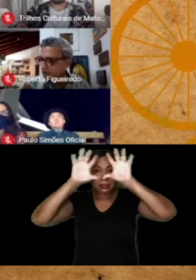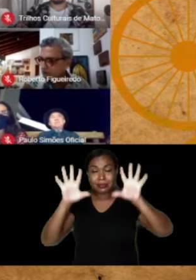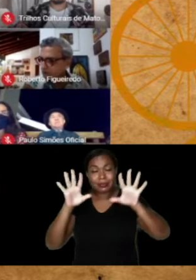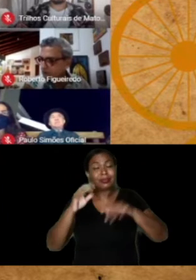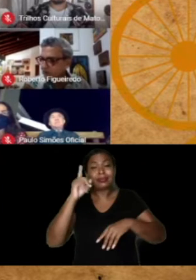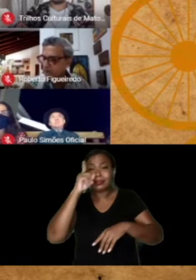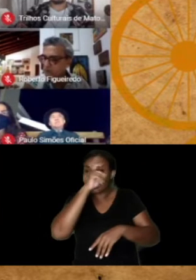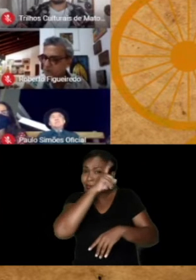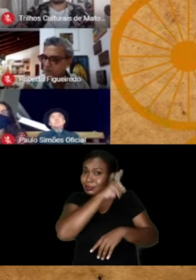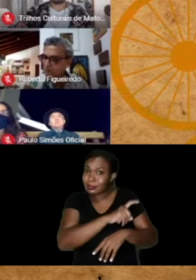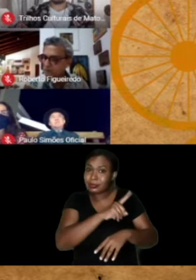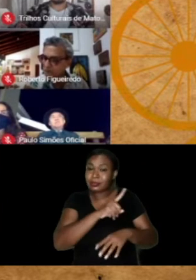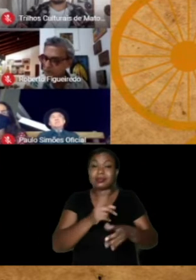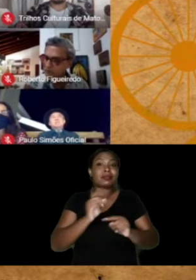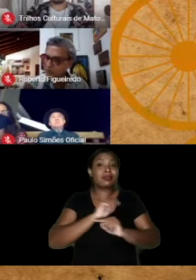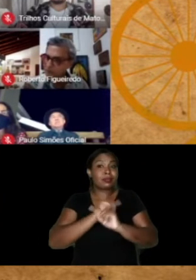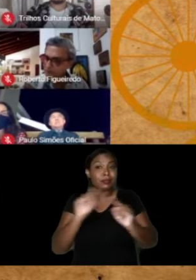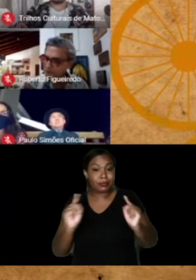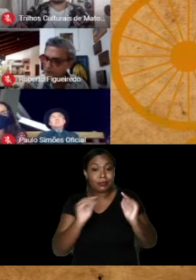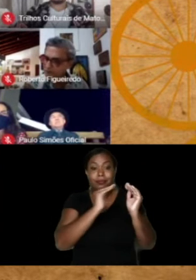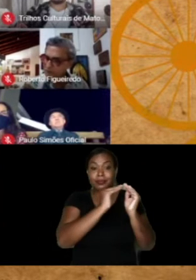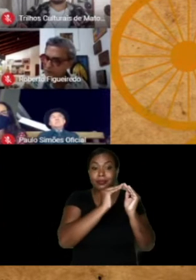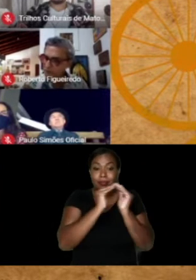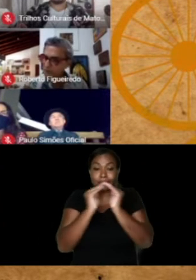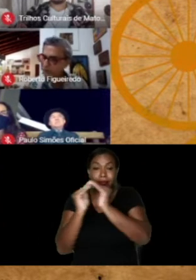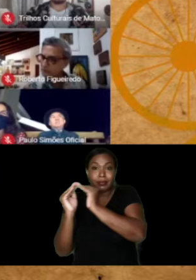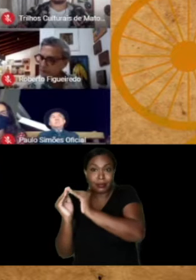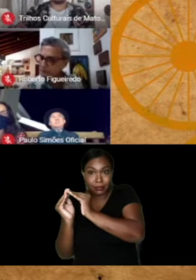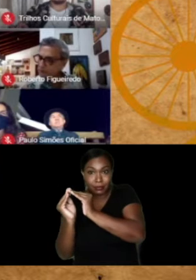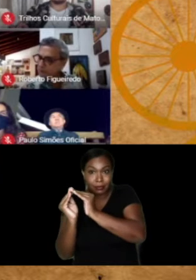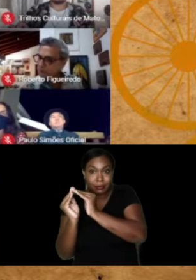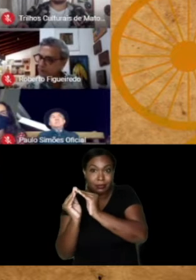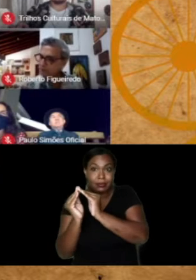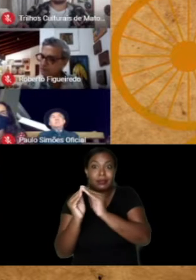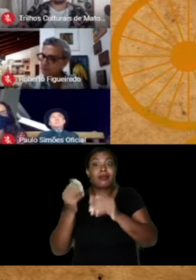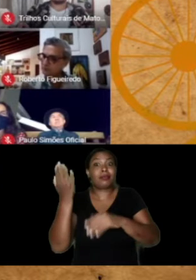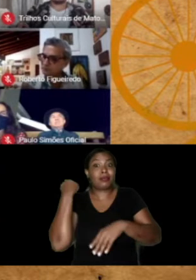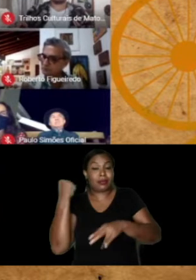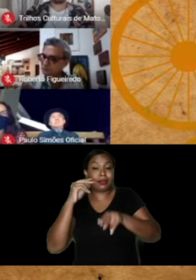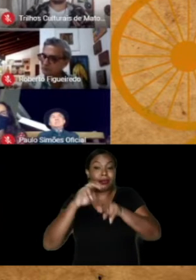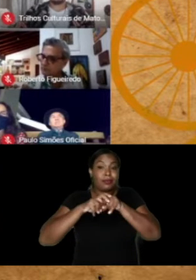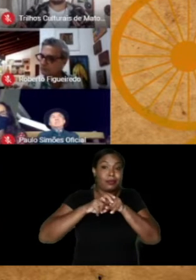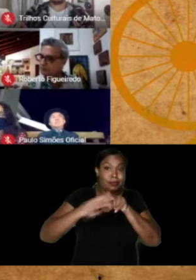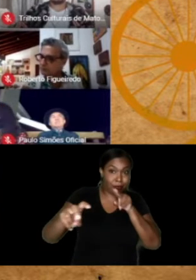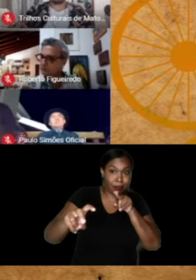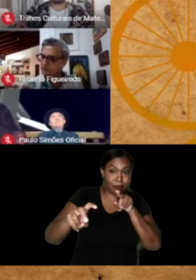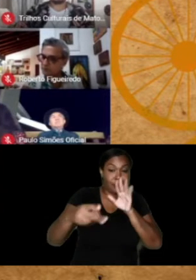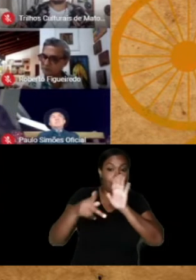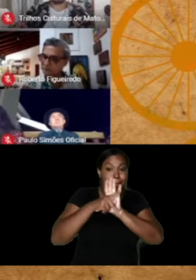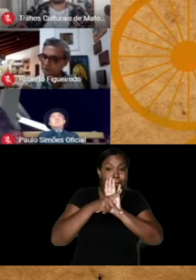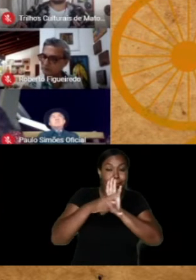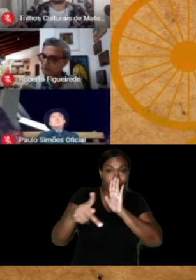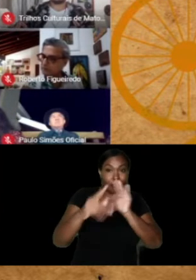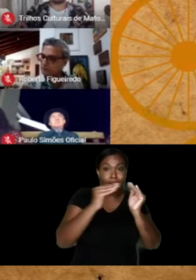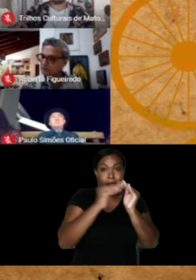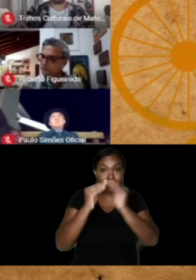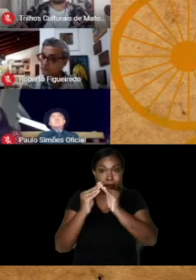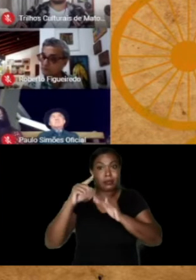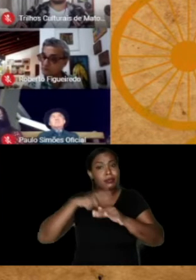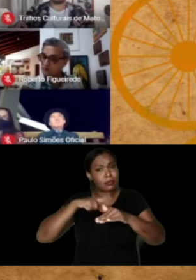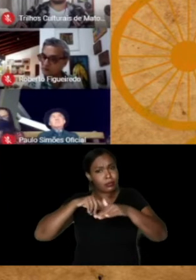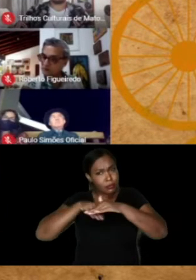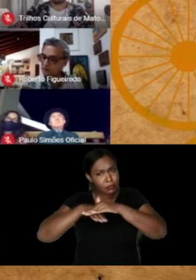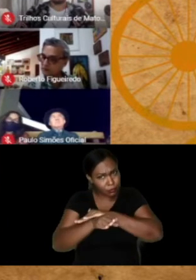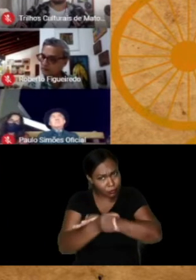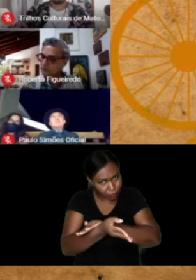não pertencia à cidade, ela era da ferrovia. Ela tinha seus costumes,